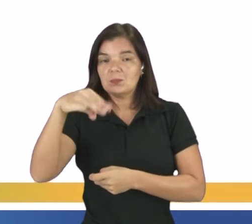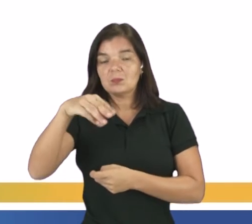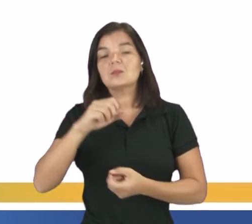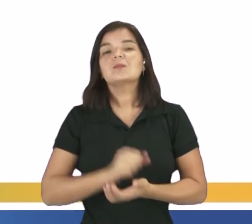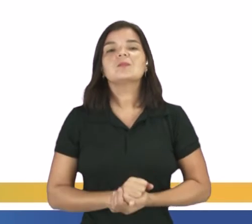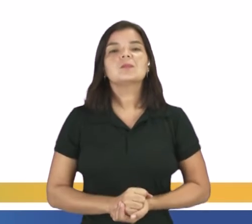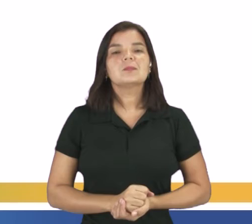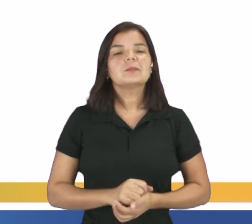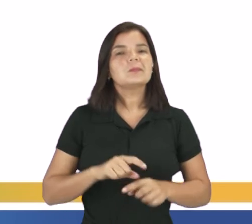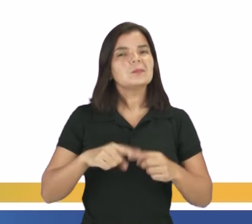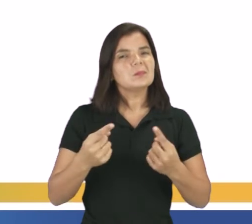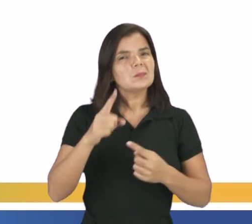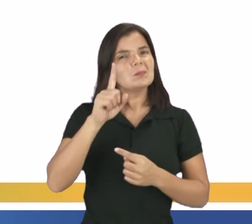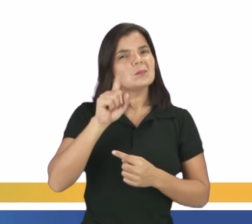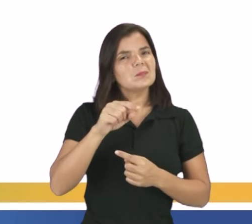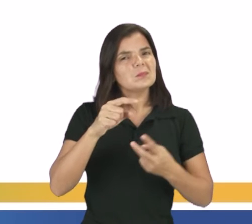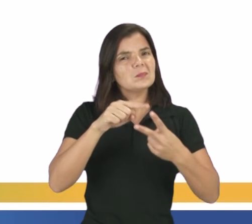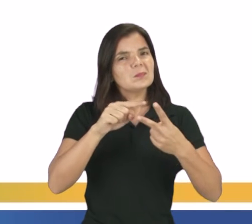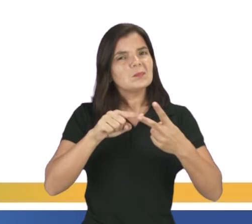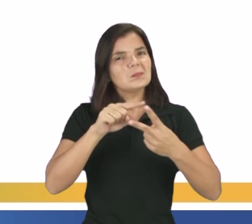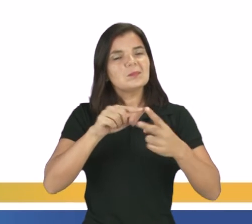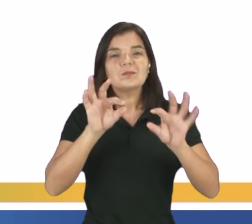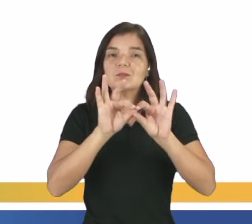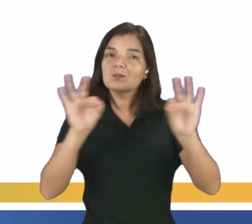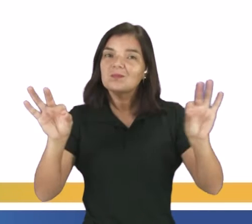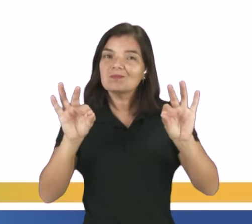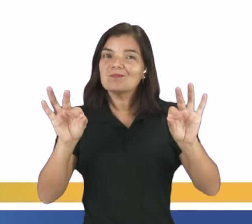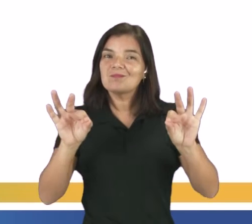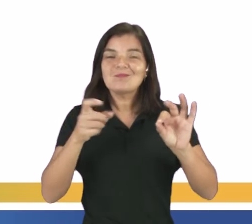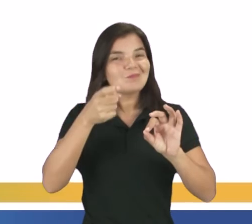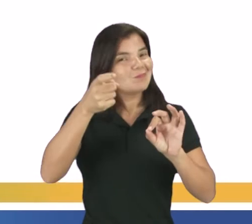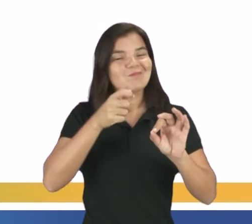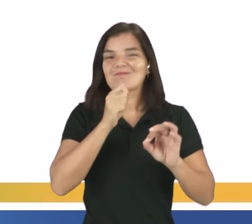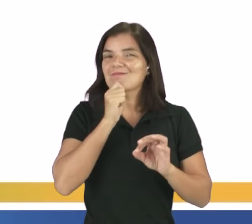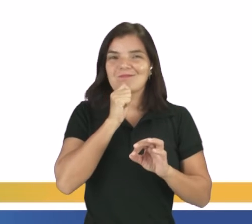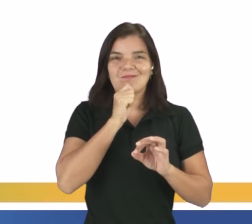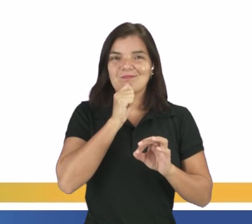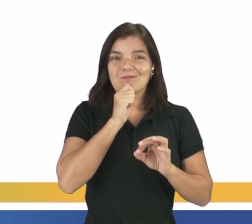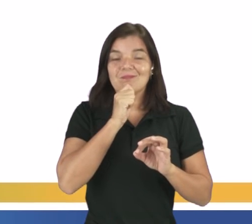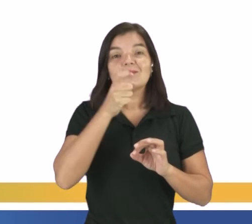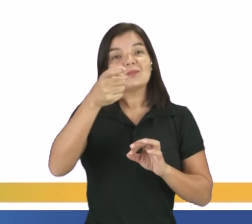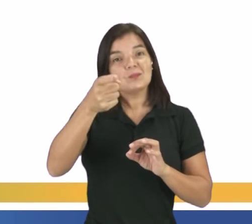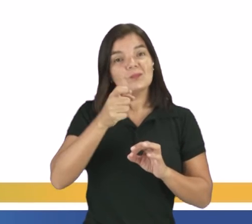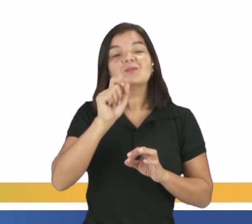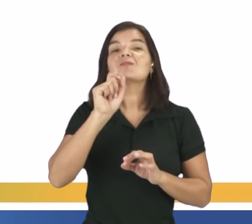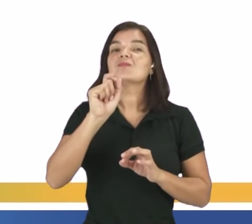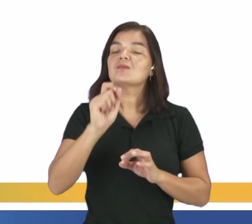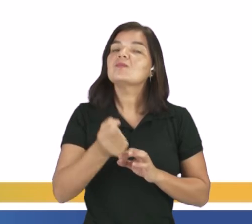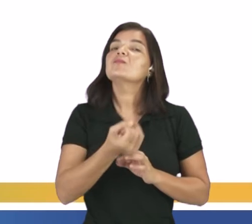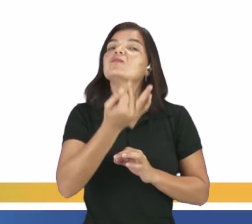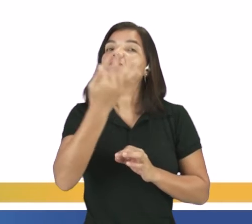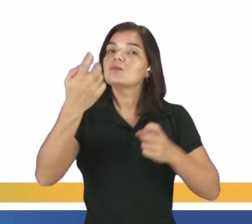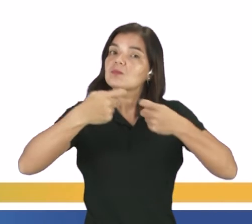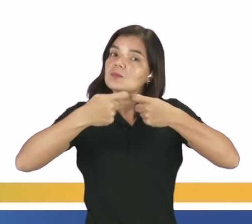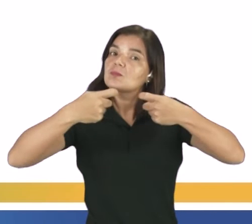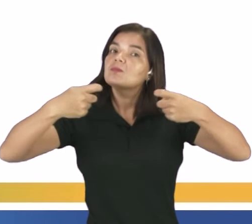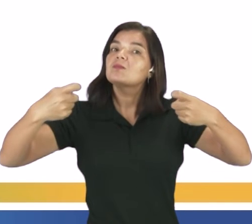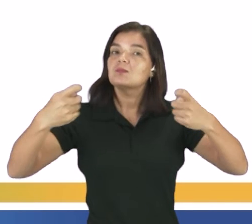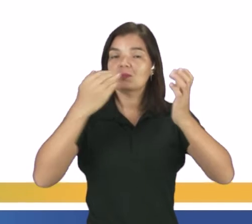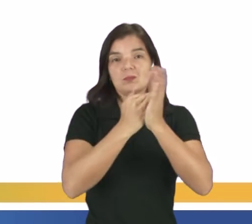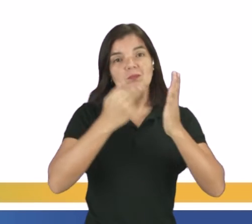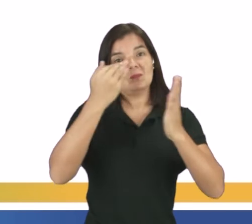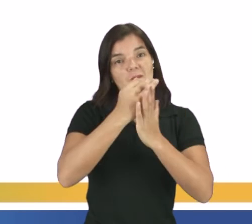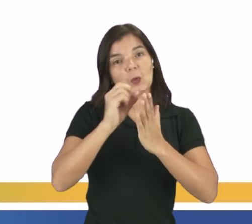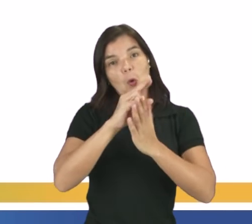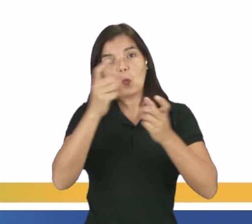centímetros. Mas essas duas medidas não são o x ainda. O x é o quanto ela aumentou ou o quanto